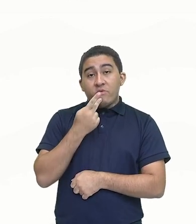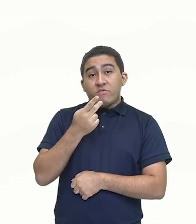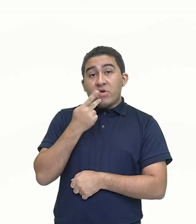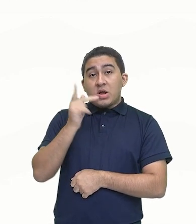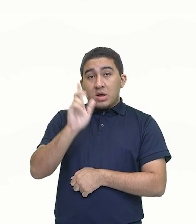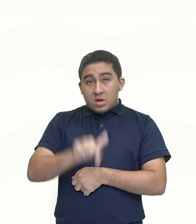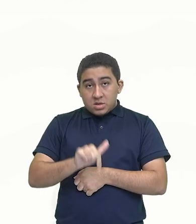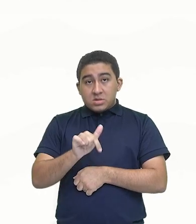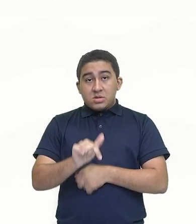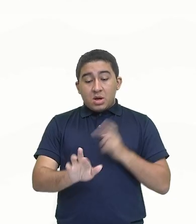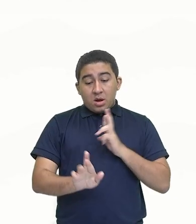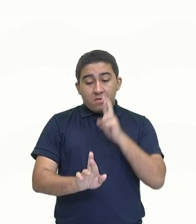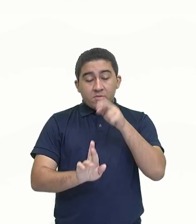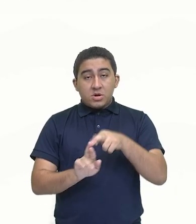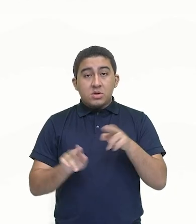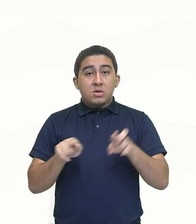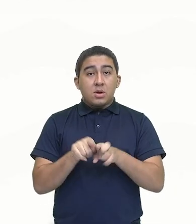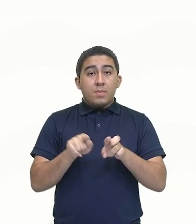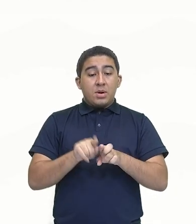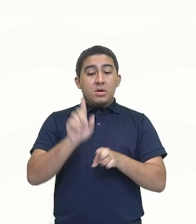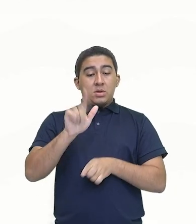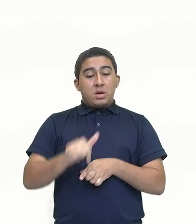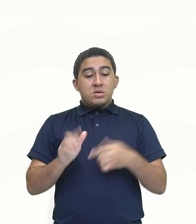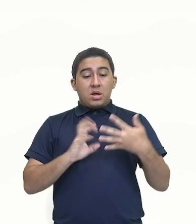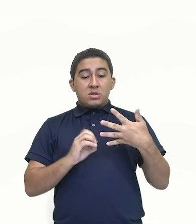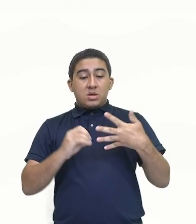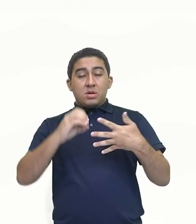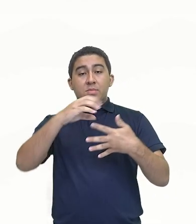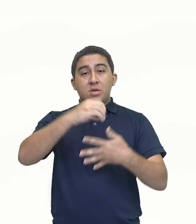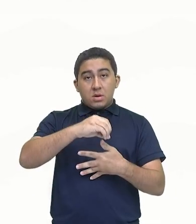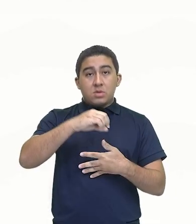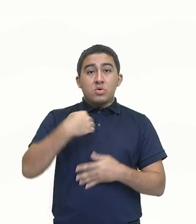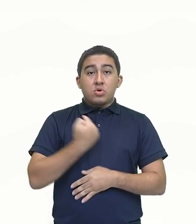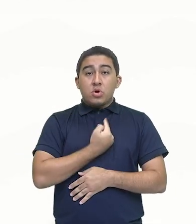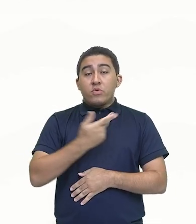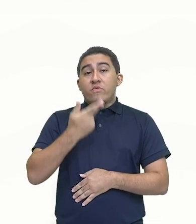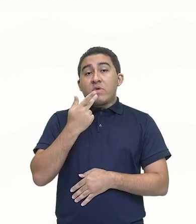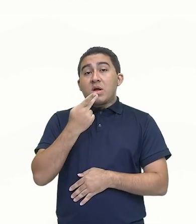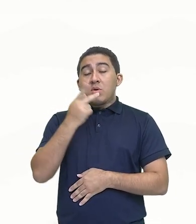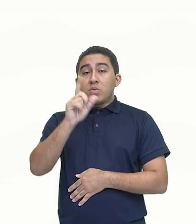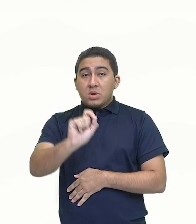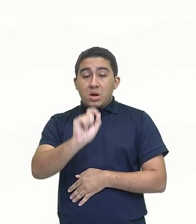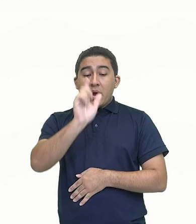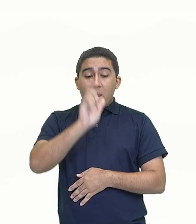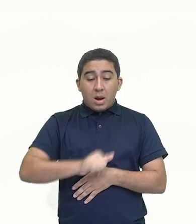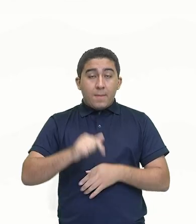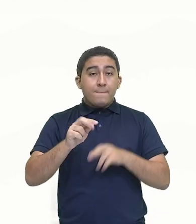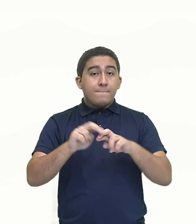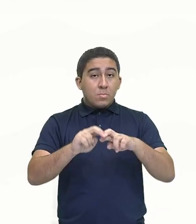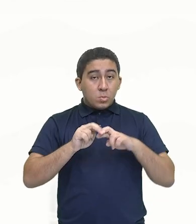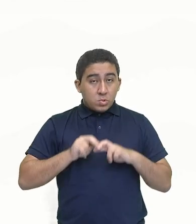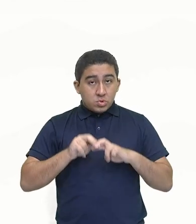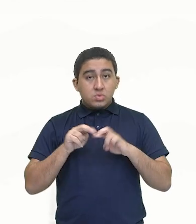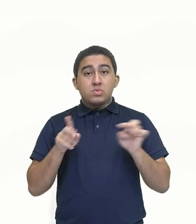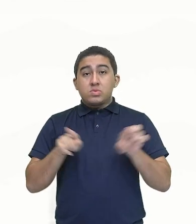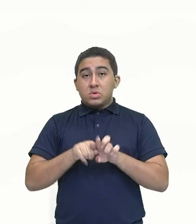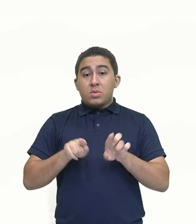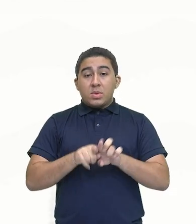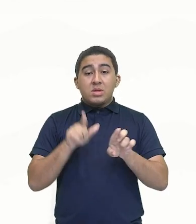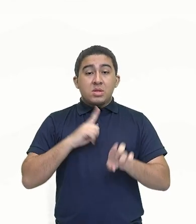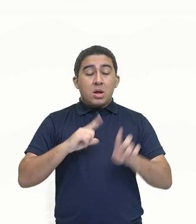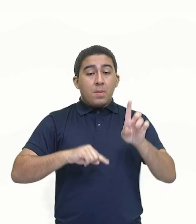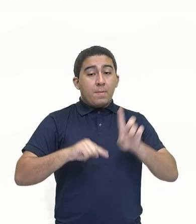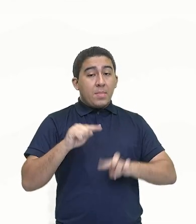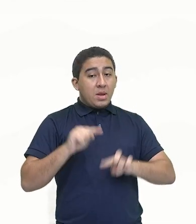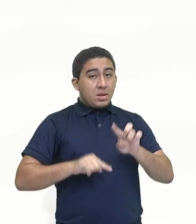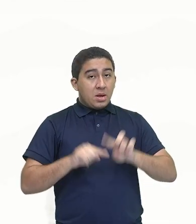cadeia trófica, dessa cadeia alimentar, nós estamos falando que é através dela que tanto a